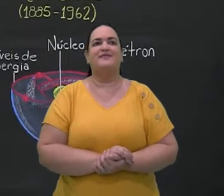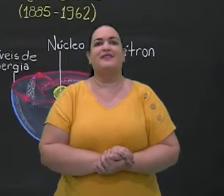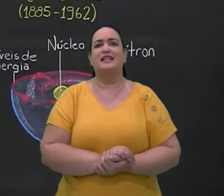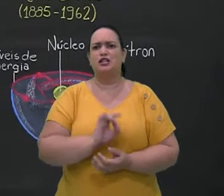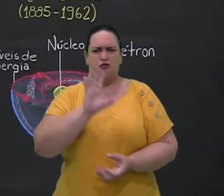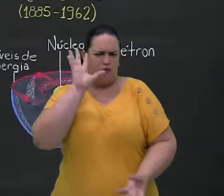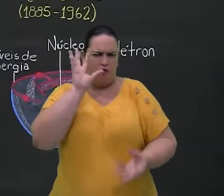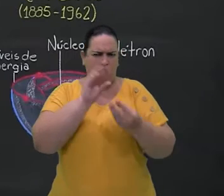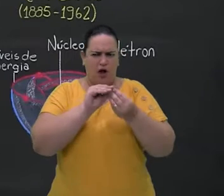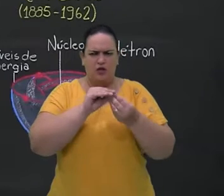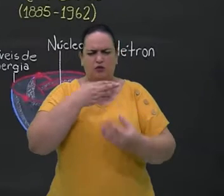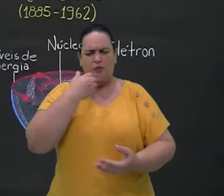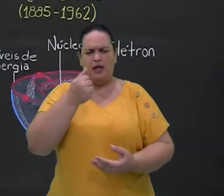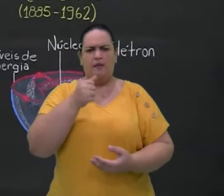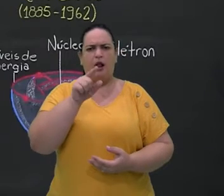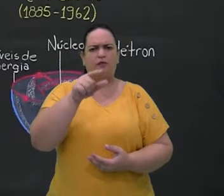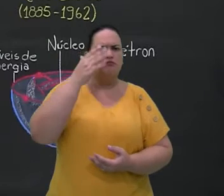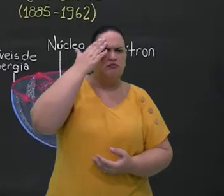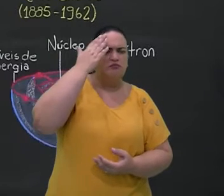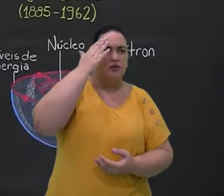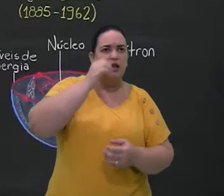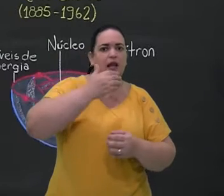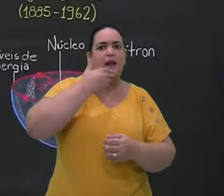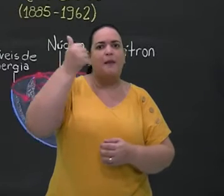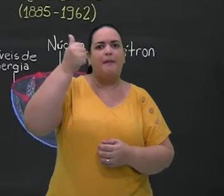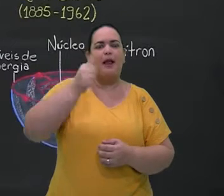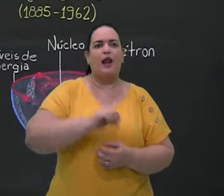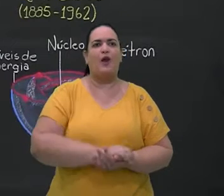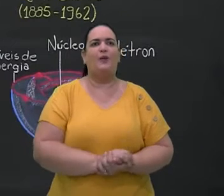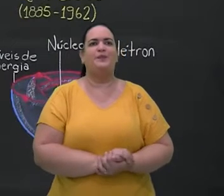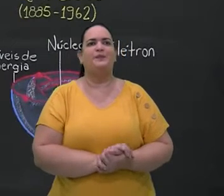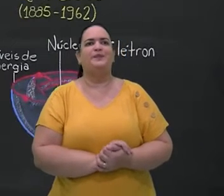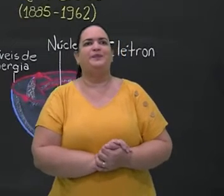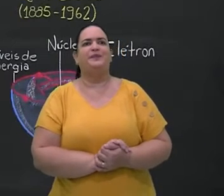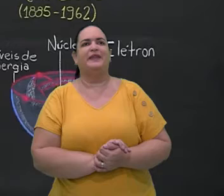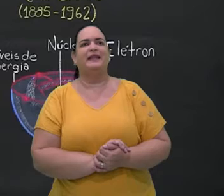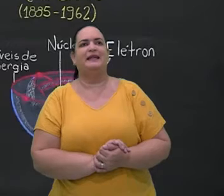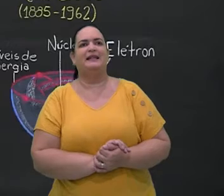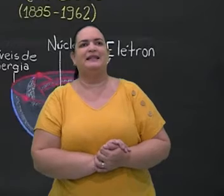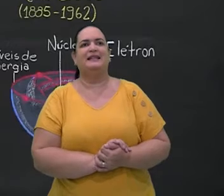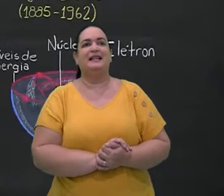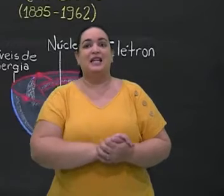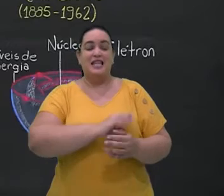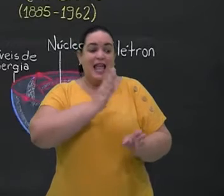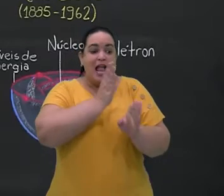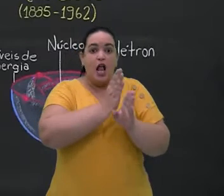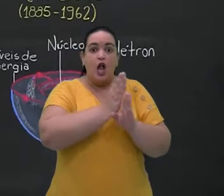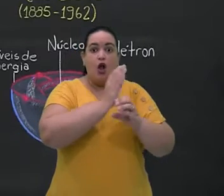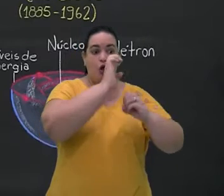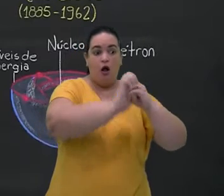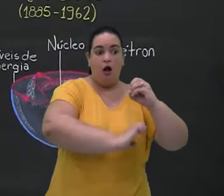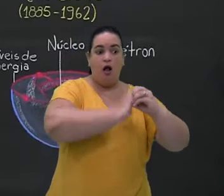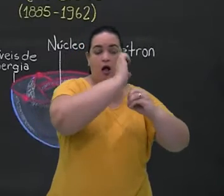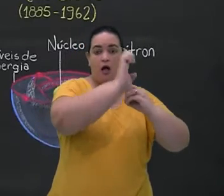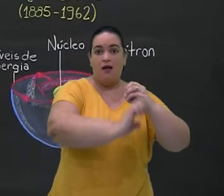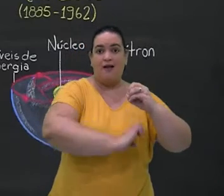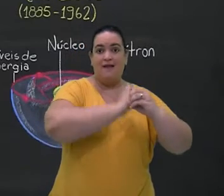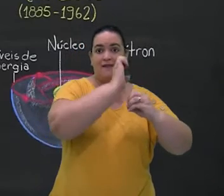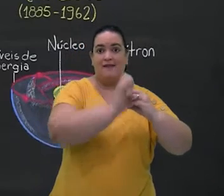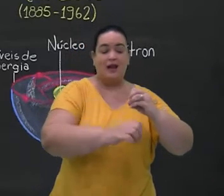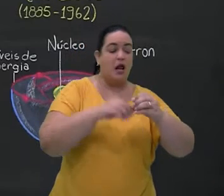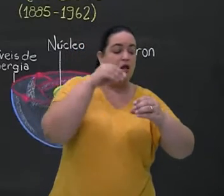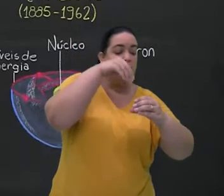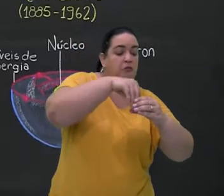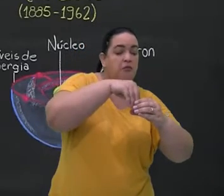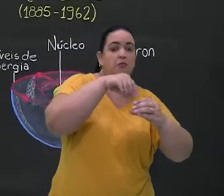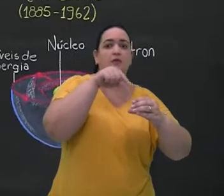ainda para você pontuar aí os tópicos principais de Thomson. Então, ó, ele descobre os elétrons, ele fala que